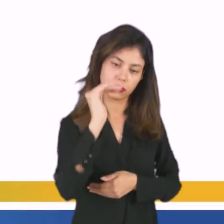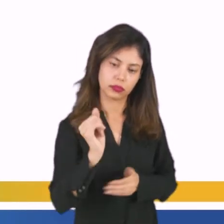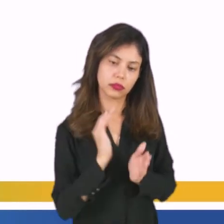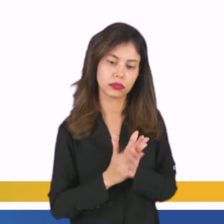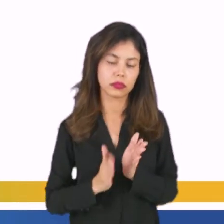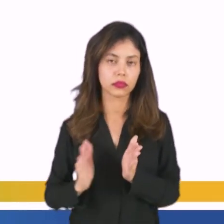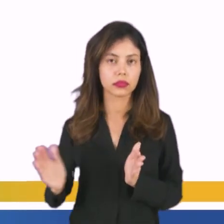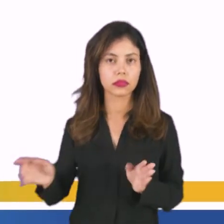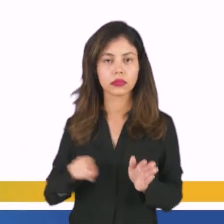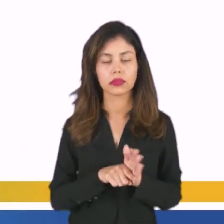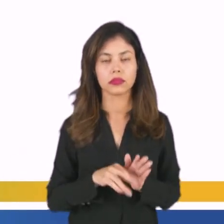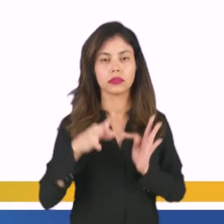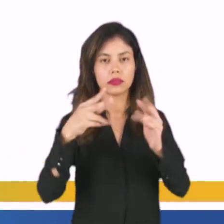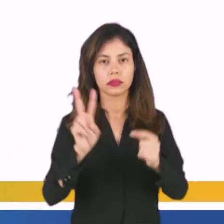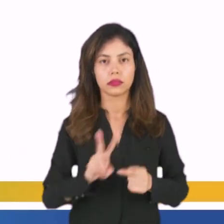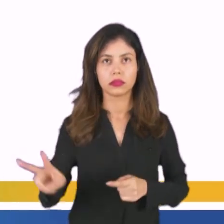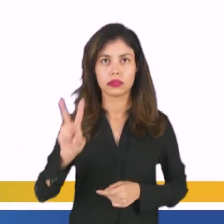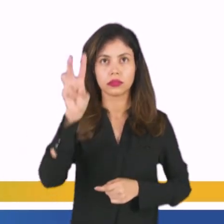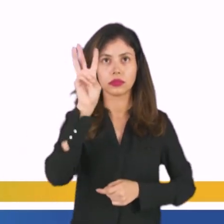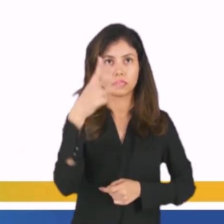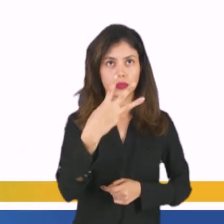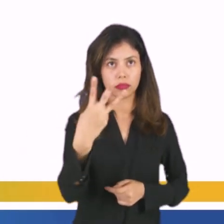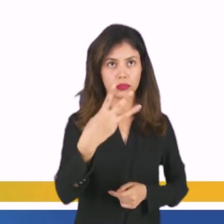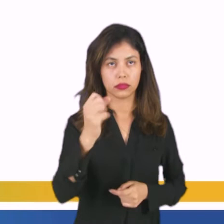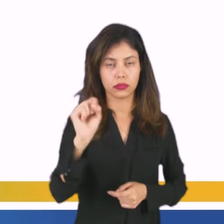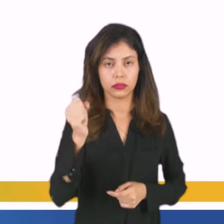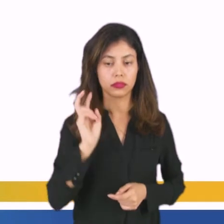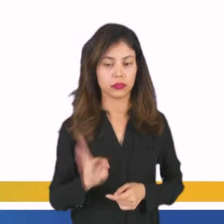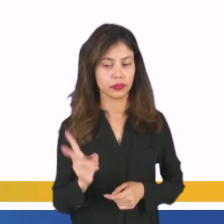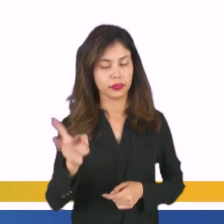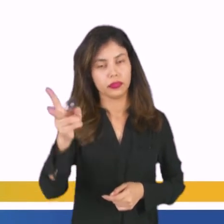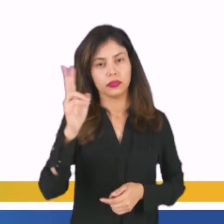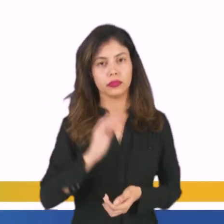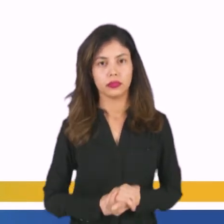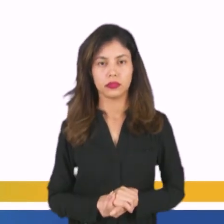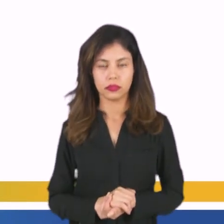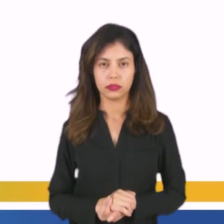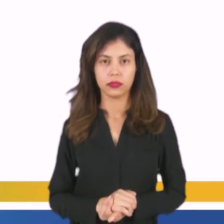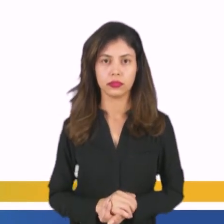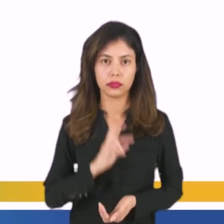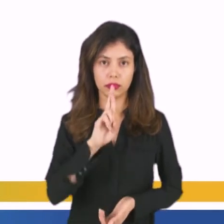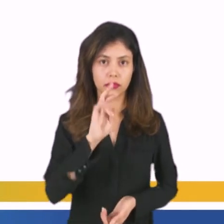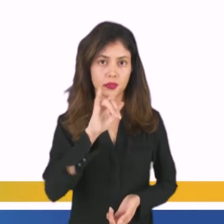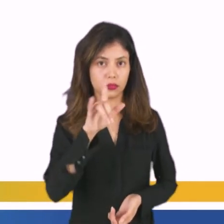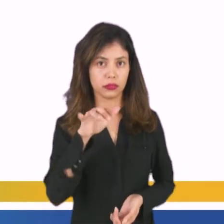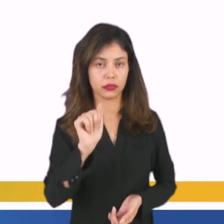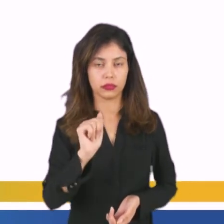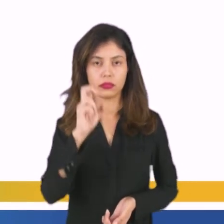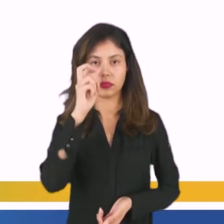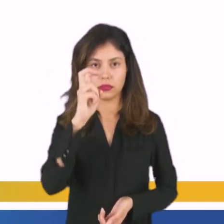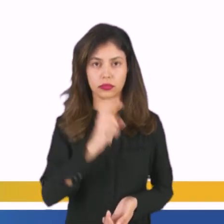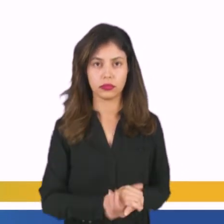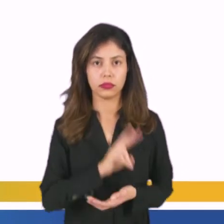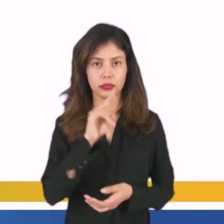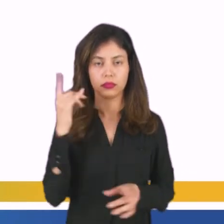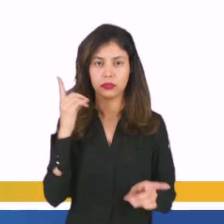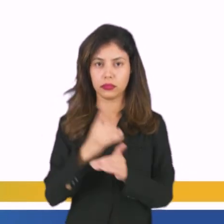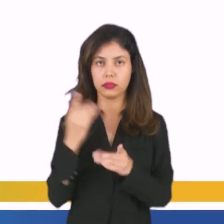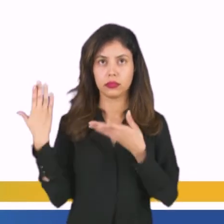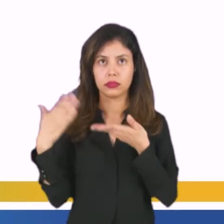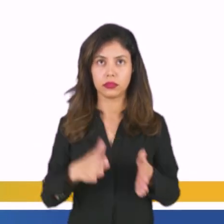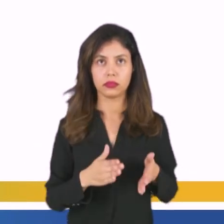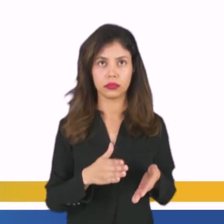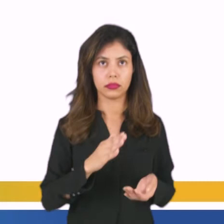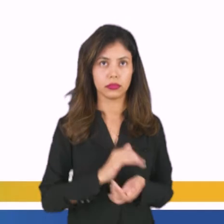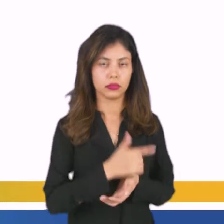sequência esses valores 3, 8 e assim sucessivamente na razão 5, você